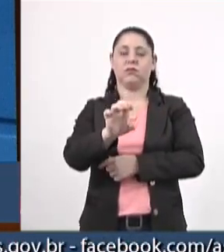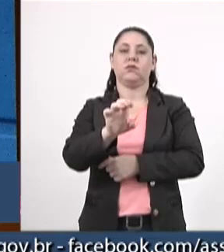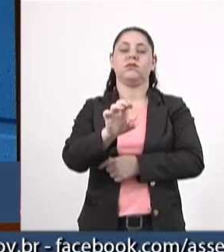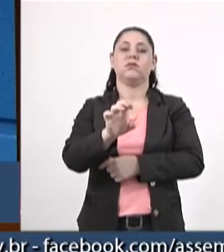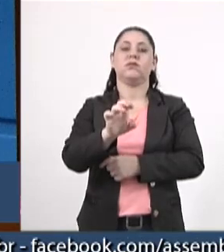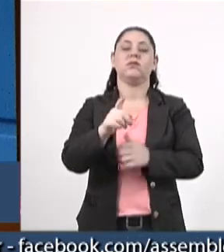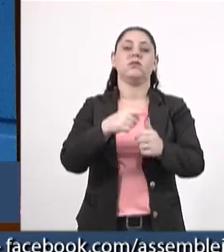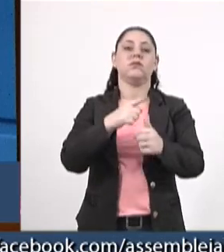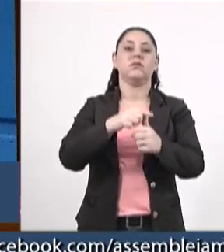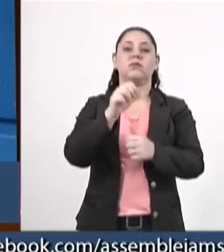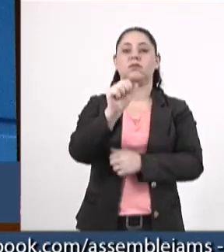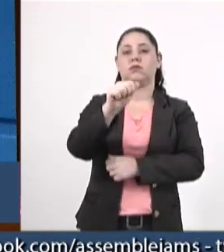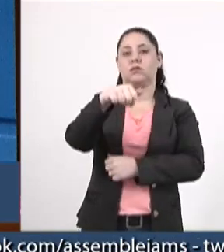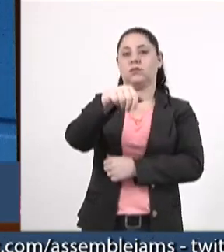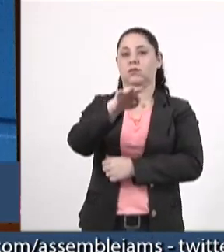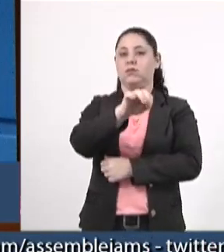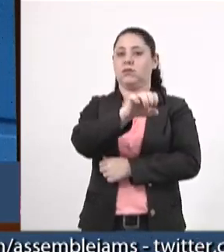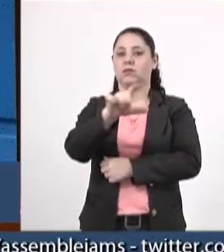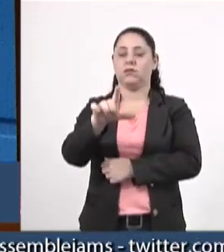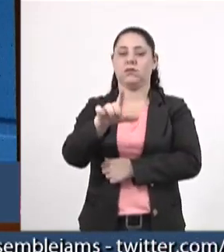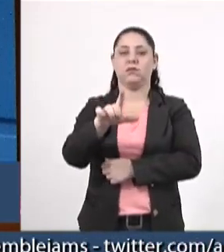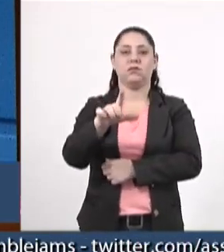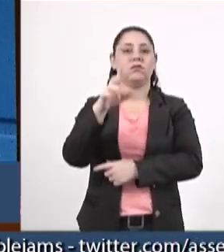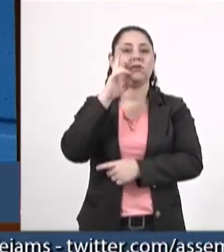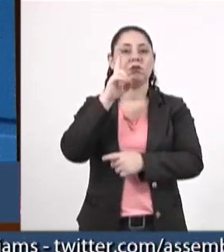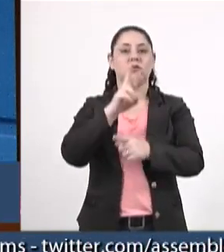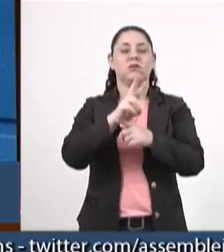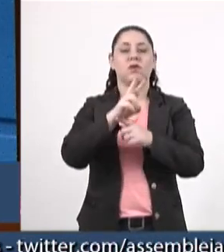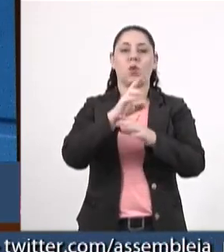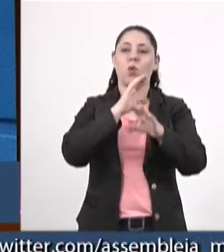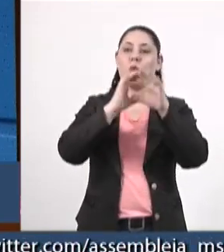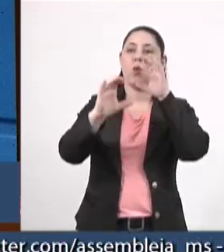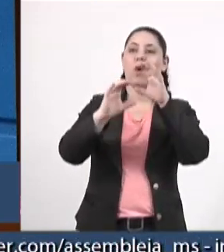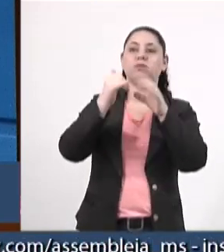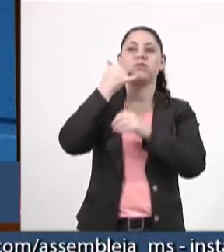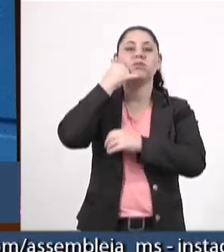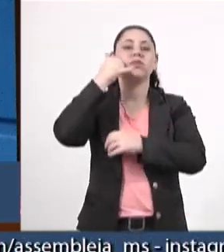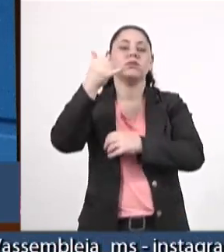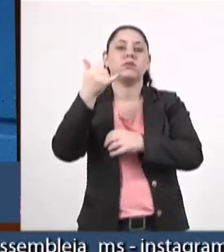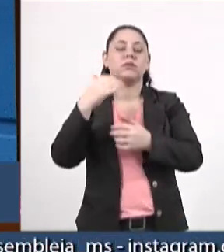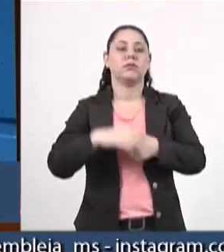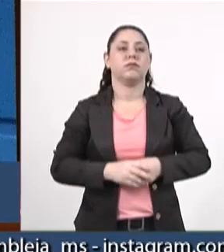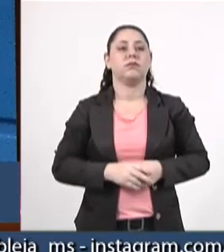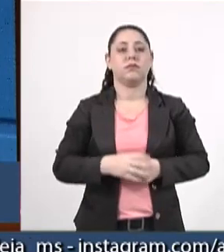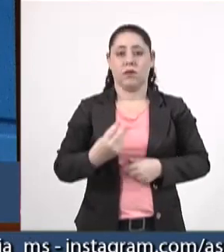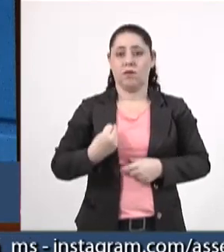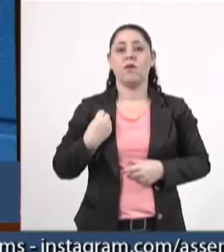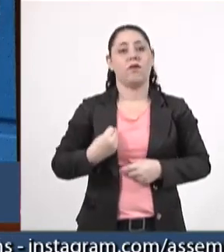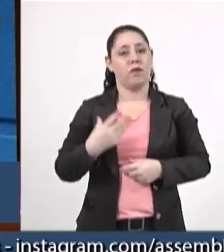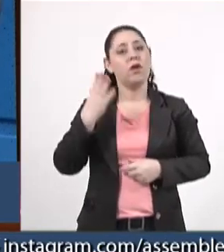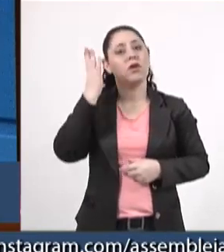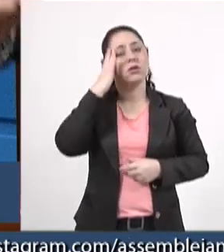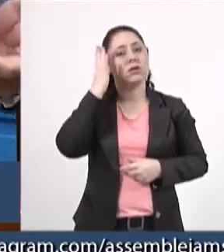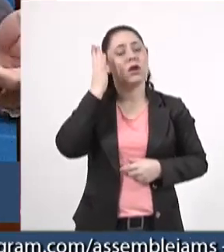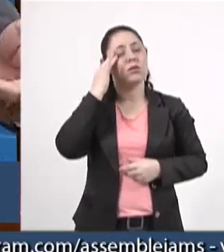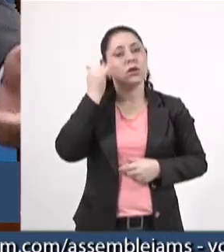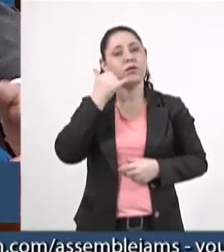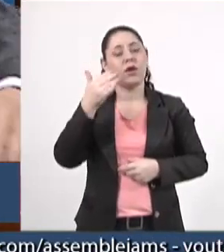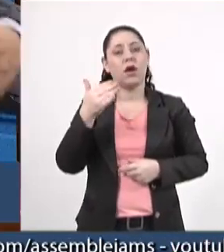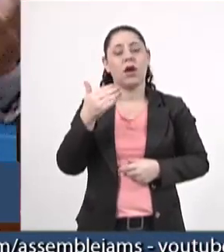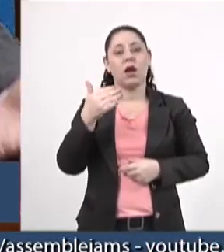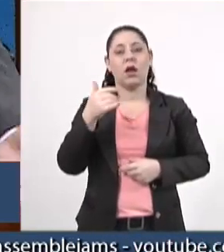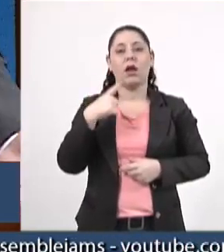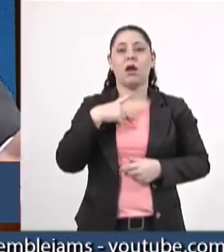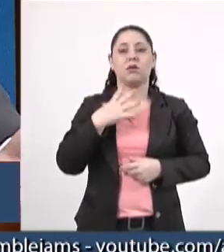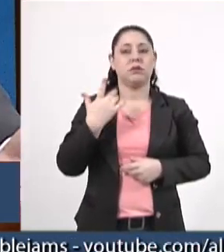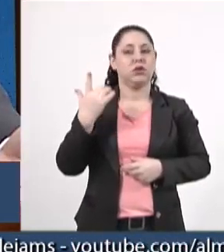foi a Anatel, que cuidava das telecomunicações. Quem viveu aquela época sabe que até o telefone